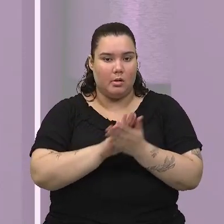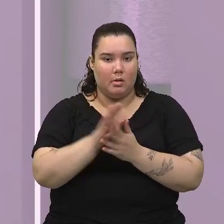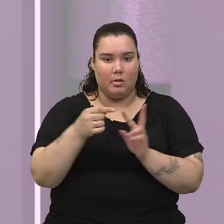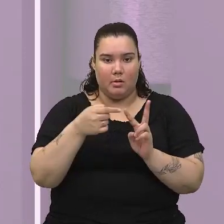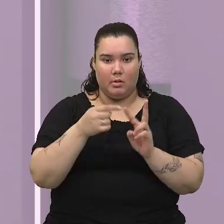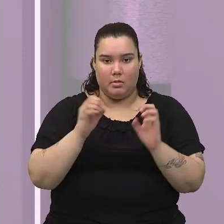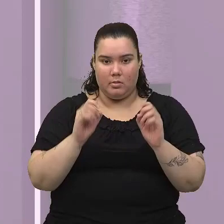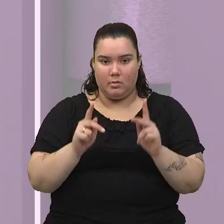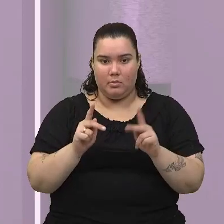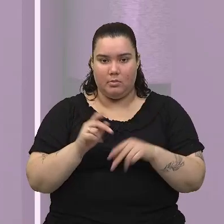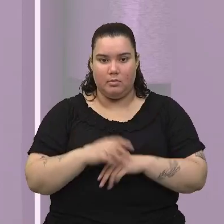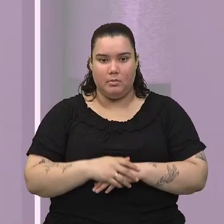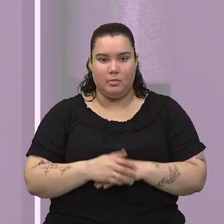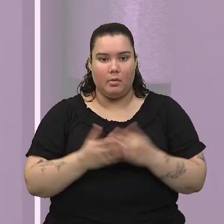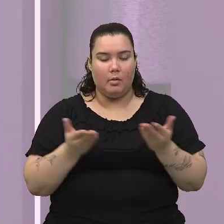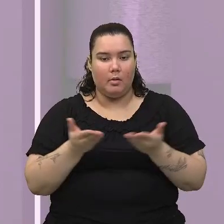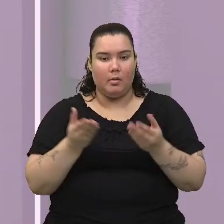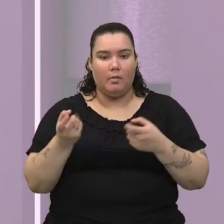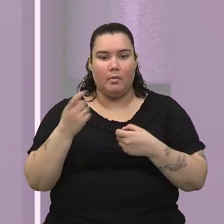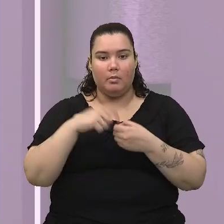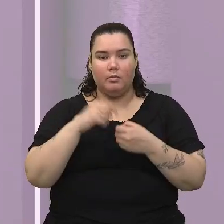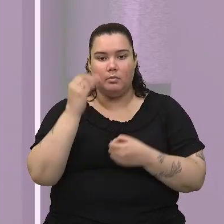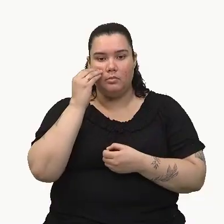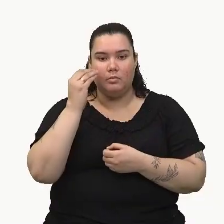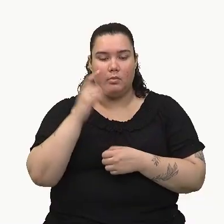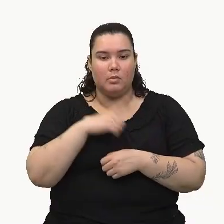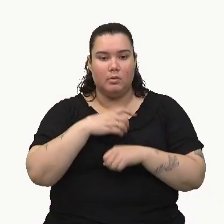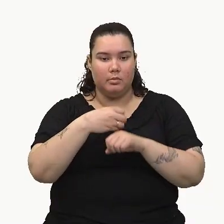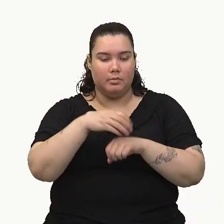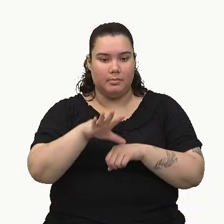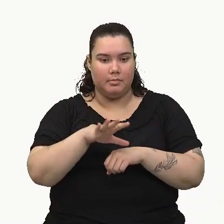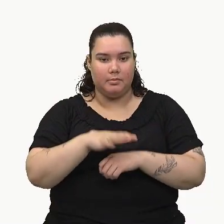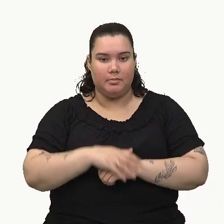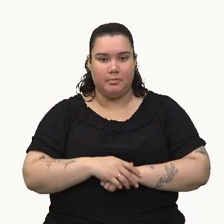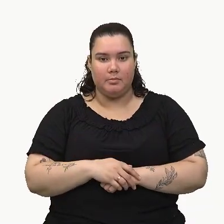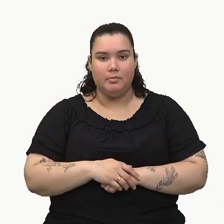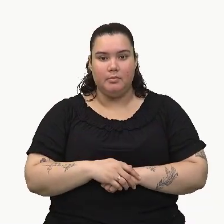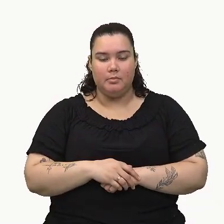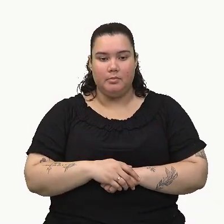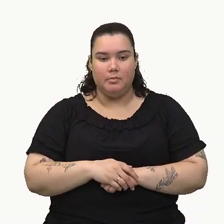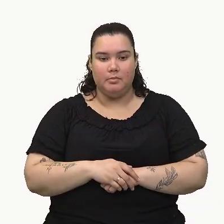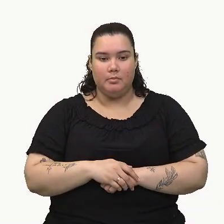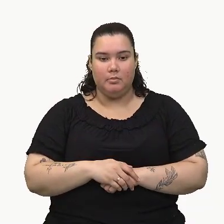certo? Agora, vamos voltar aqui para a tela que eu vou te dar mais uma dica bem legal, olha só.